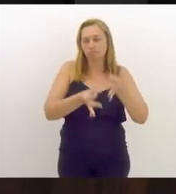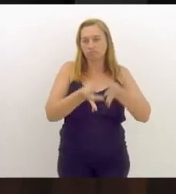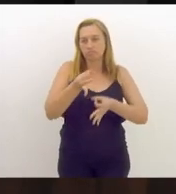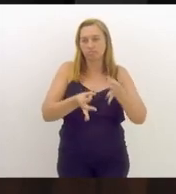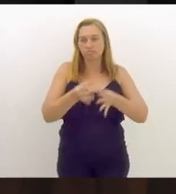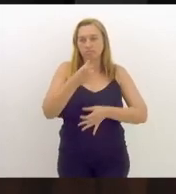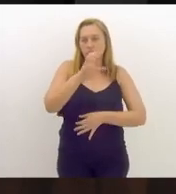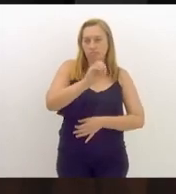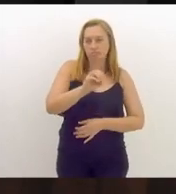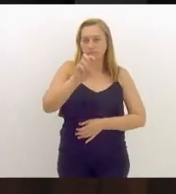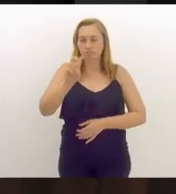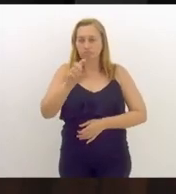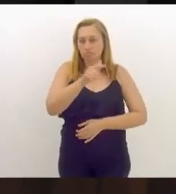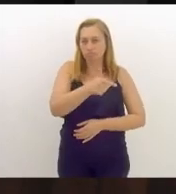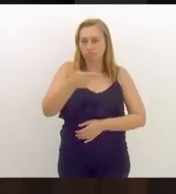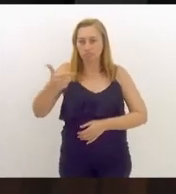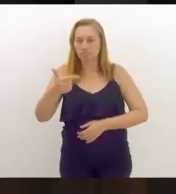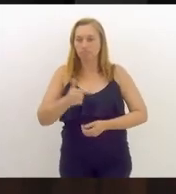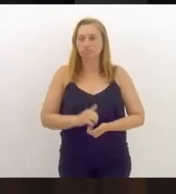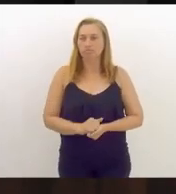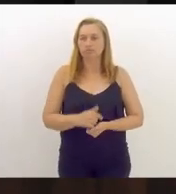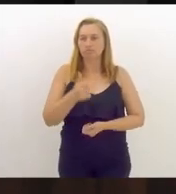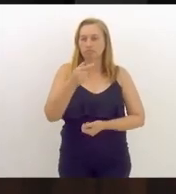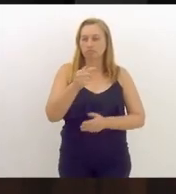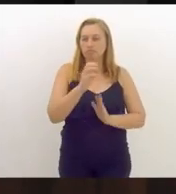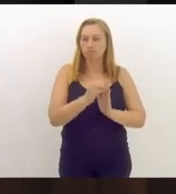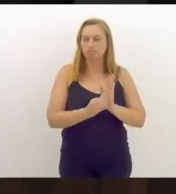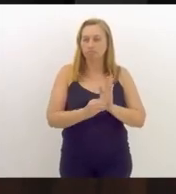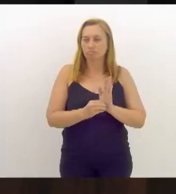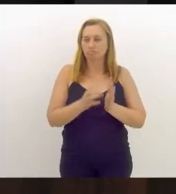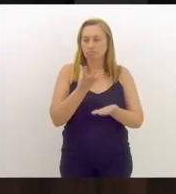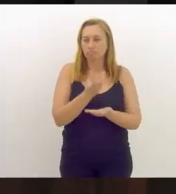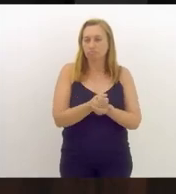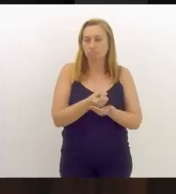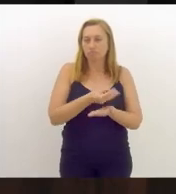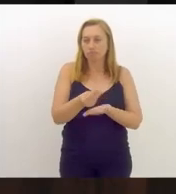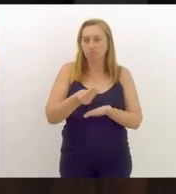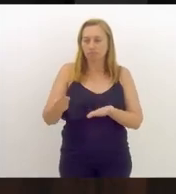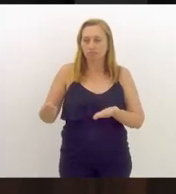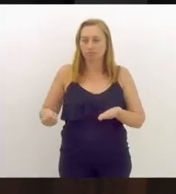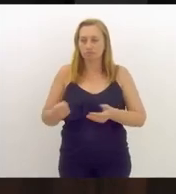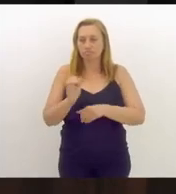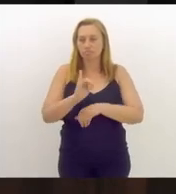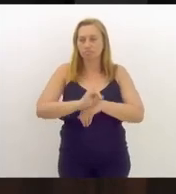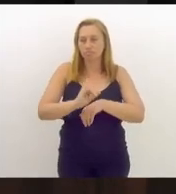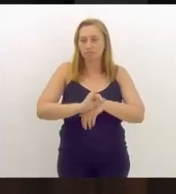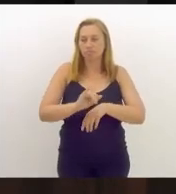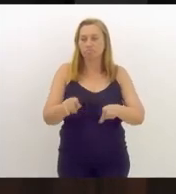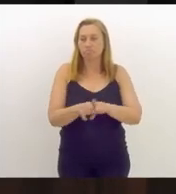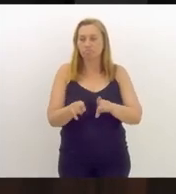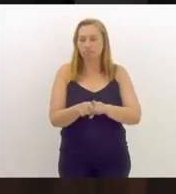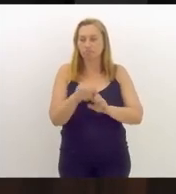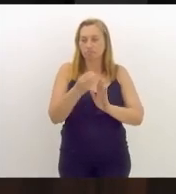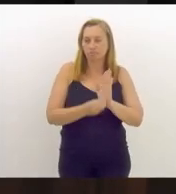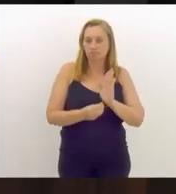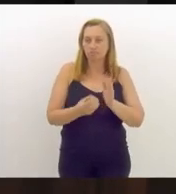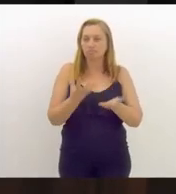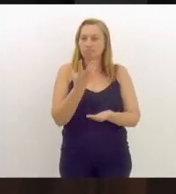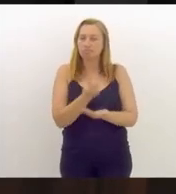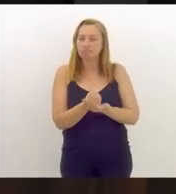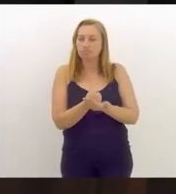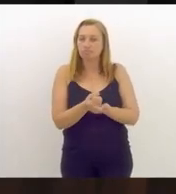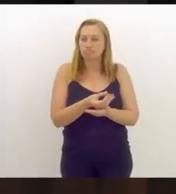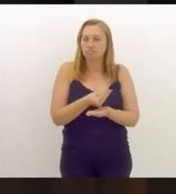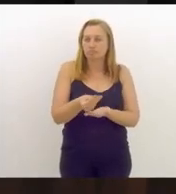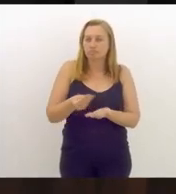de 22 que extingue o sétimo Ofício de Registro de distribuição da capital e O Terceiro Ofício de Registro de